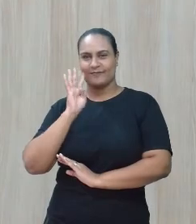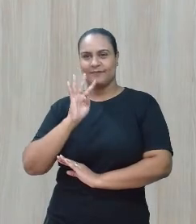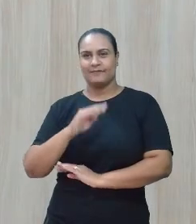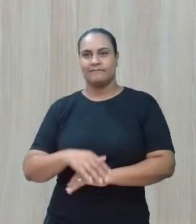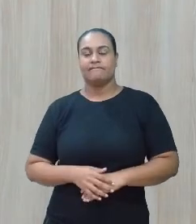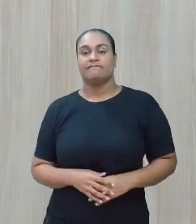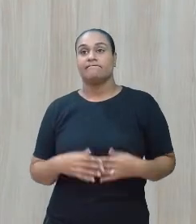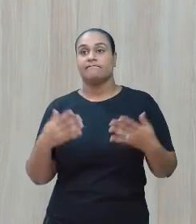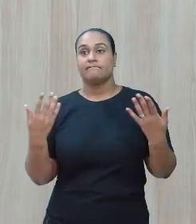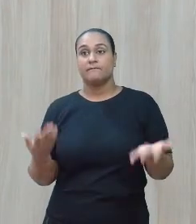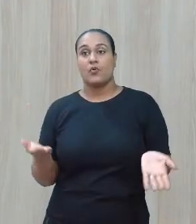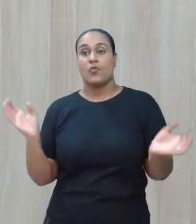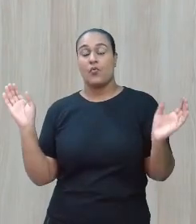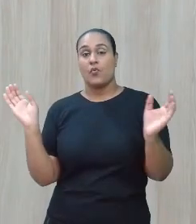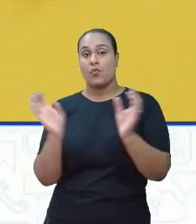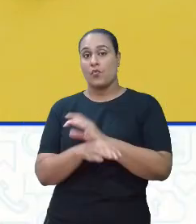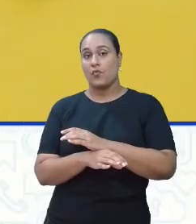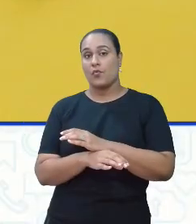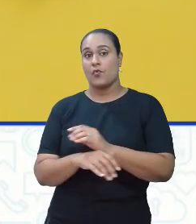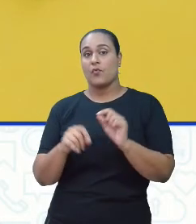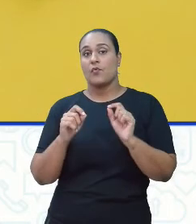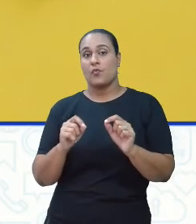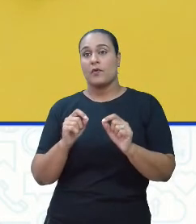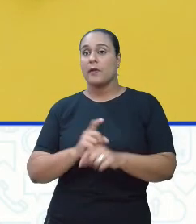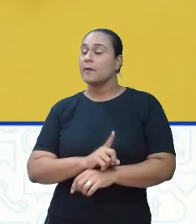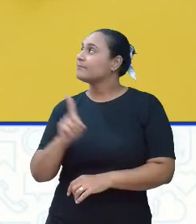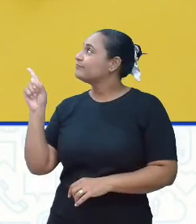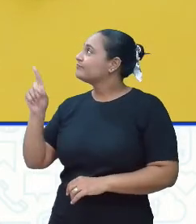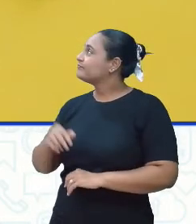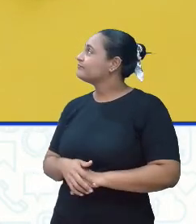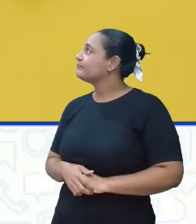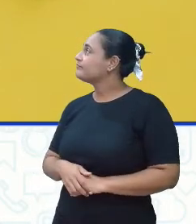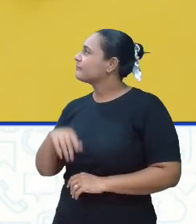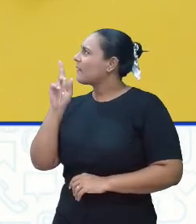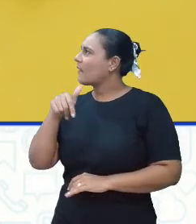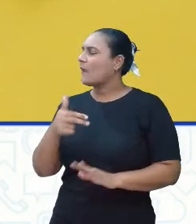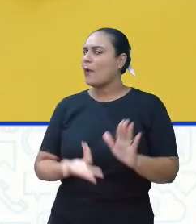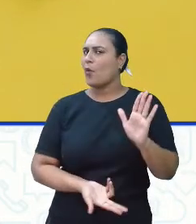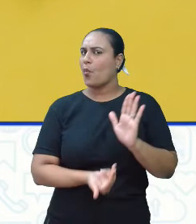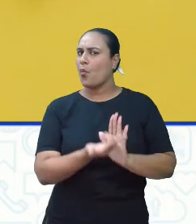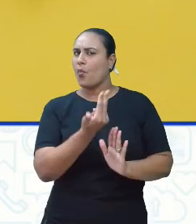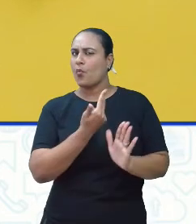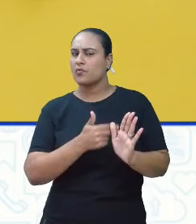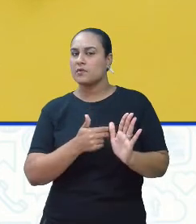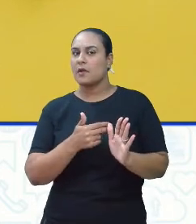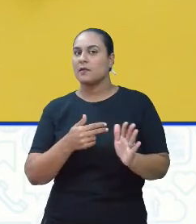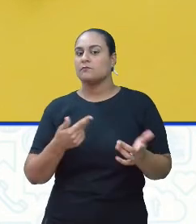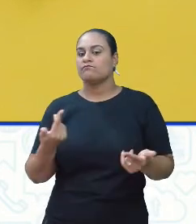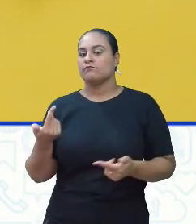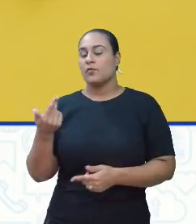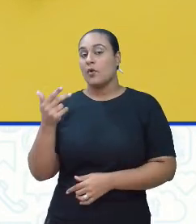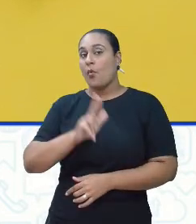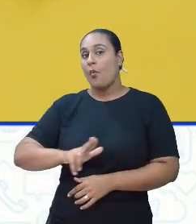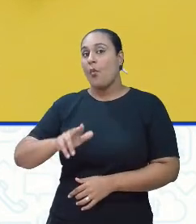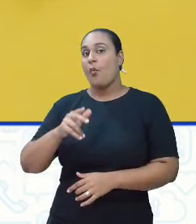Então, concluímos dizendo que charge é um desenho humorístico